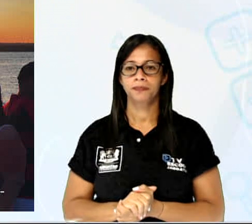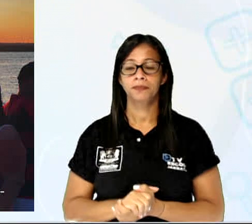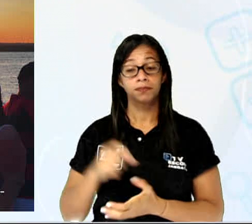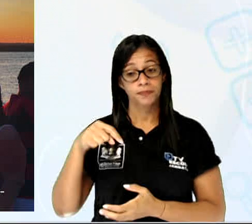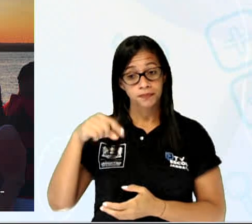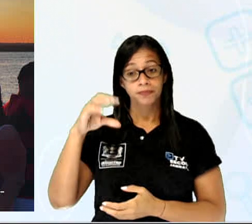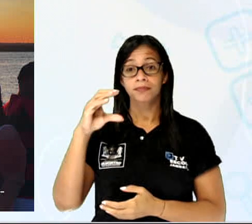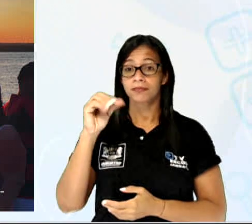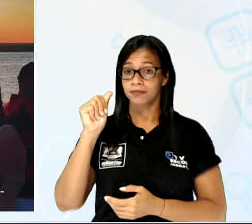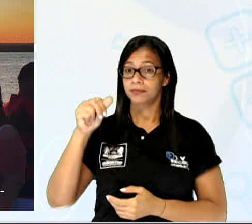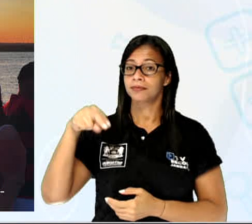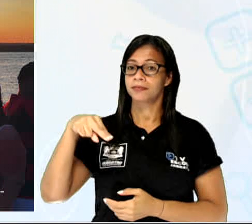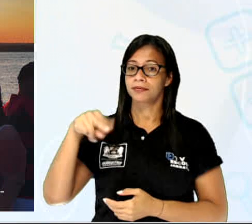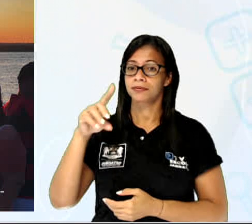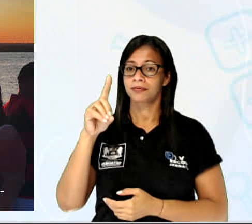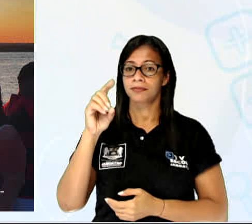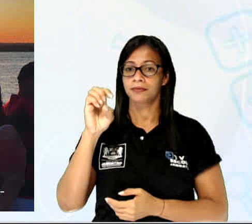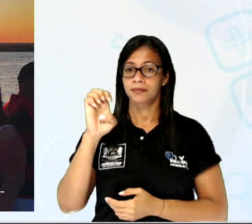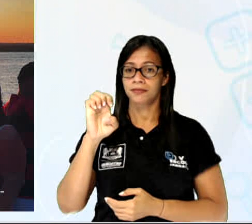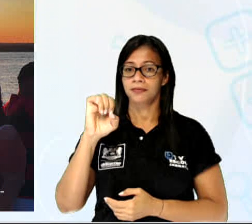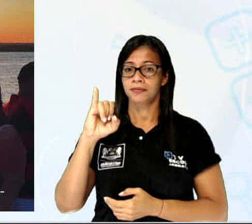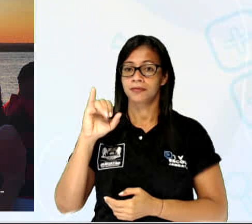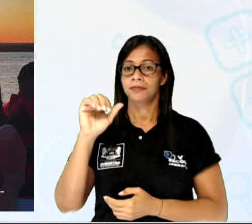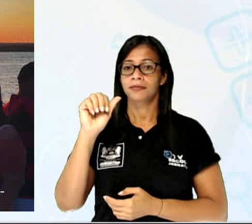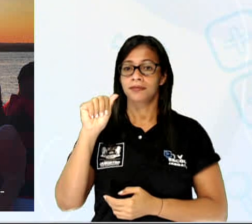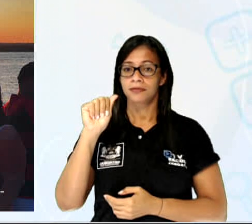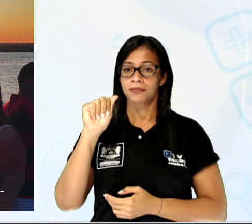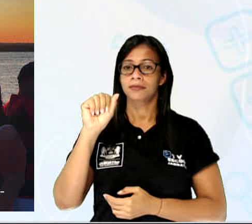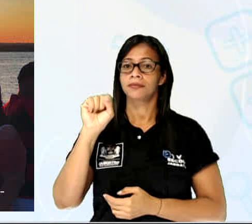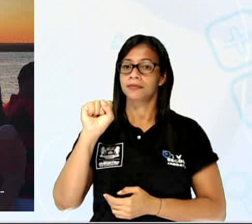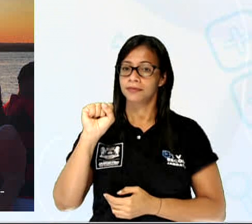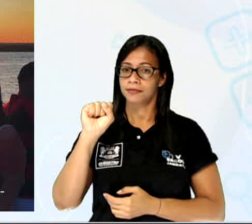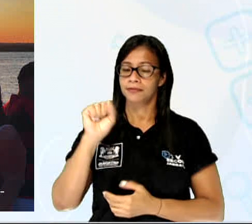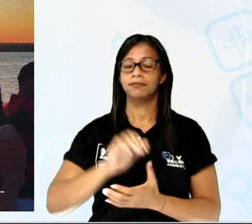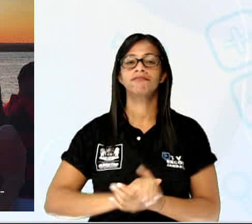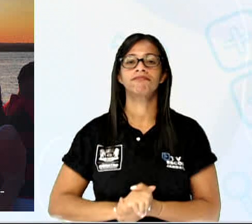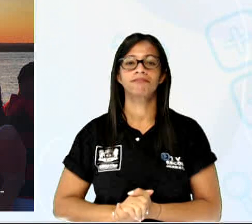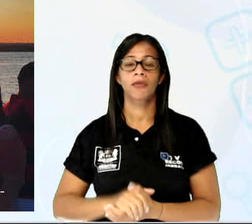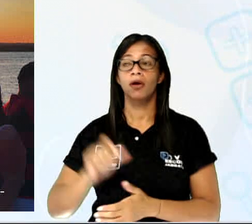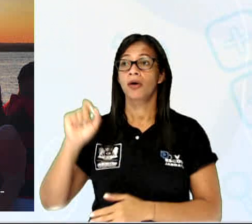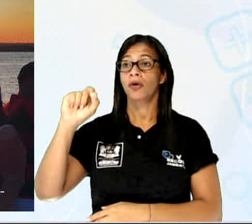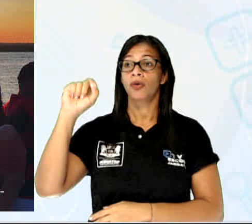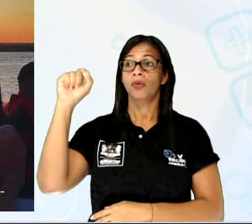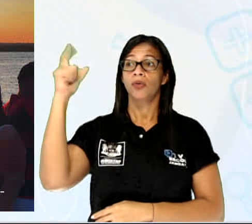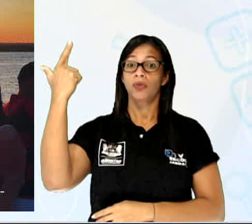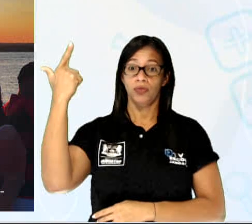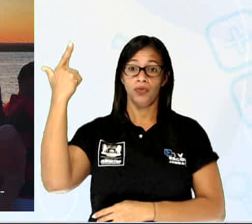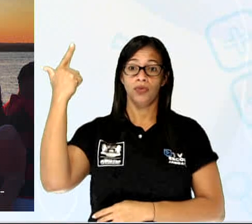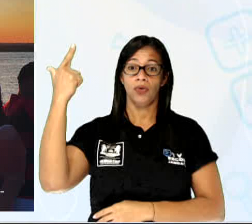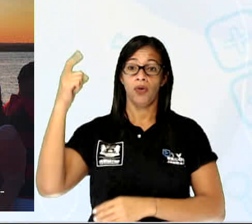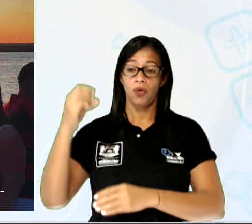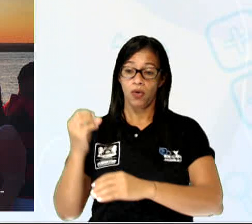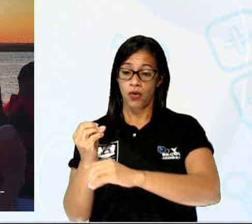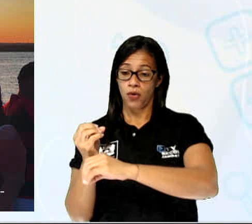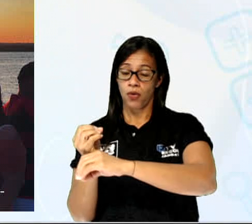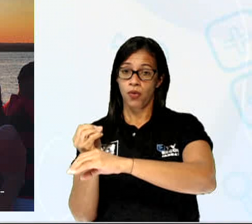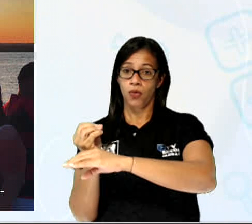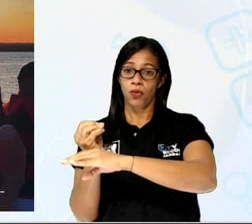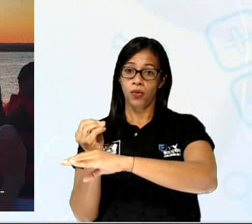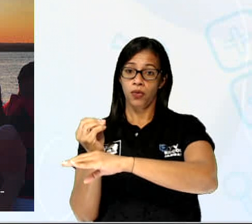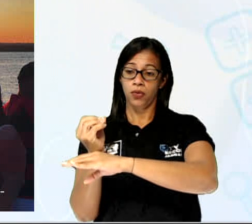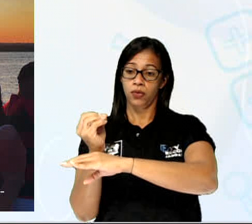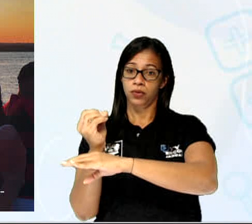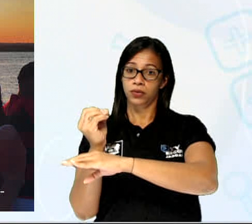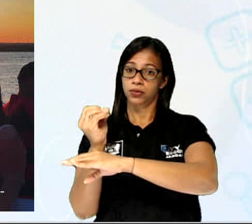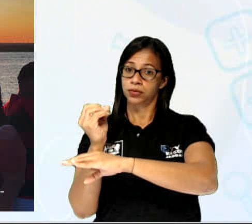Olha que imagem linda o nascer do Sol. Essa imagem é o nascer do Sol aproximadamente pelas